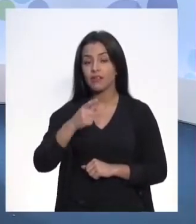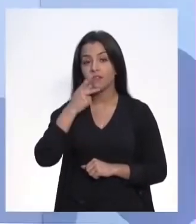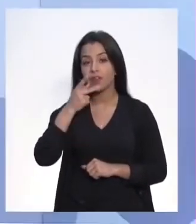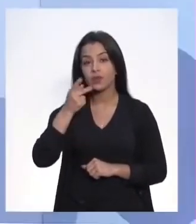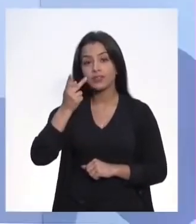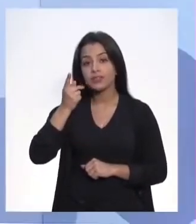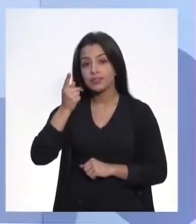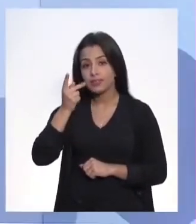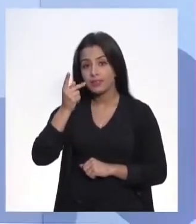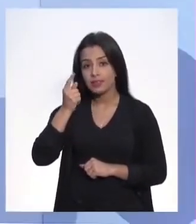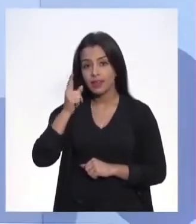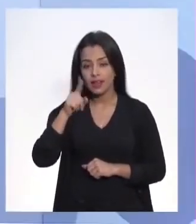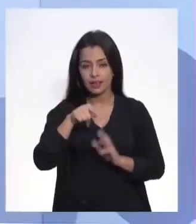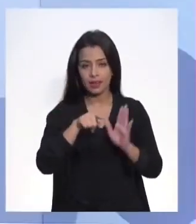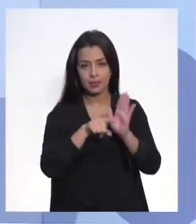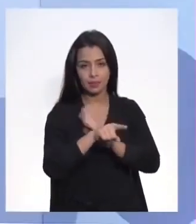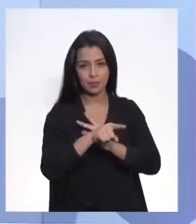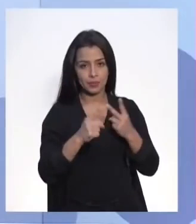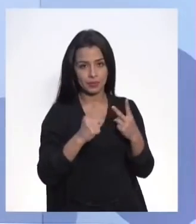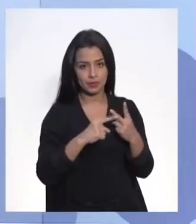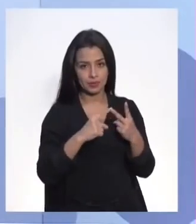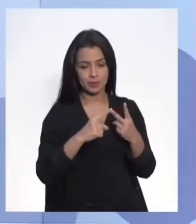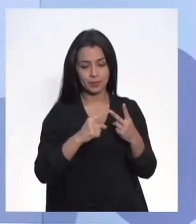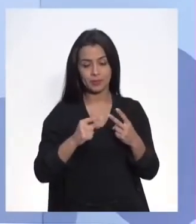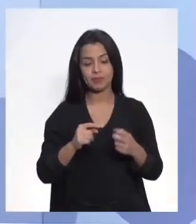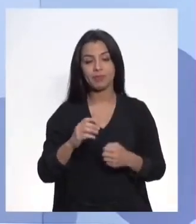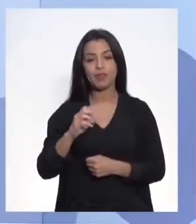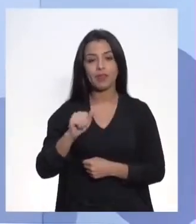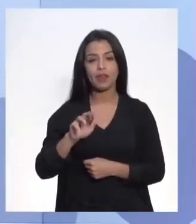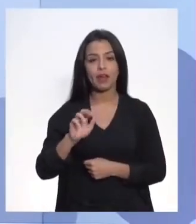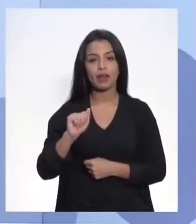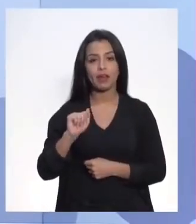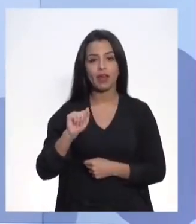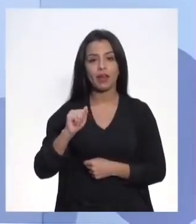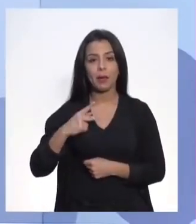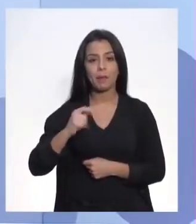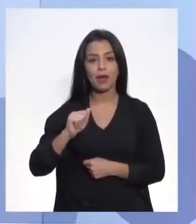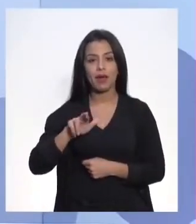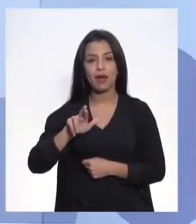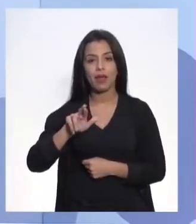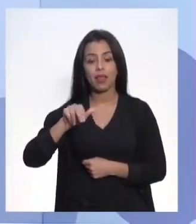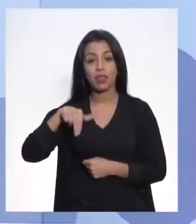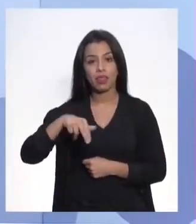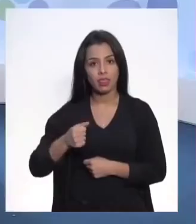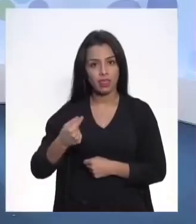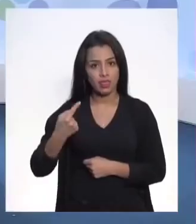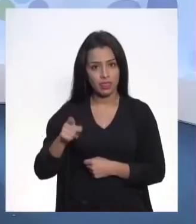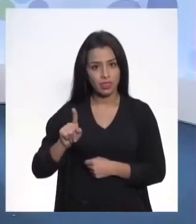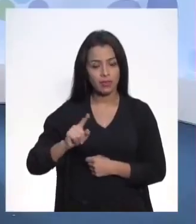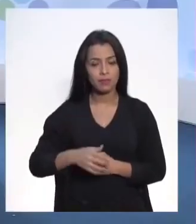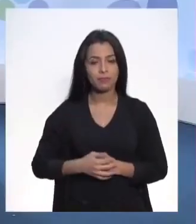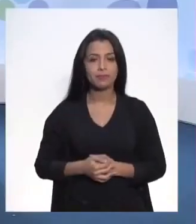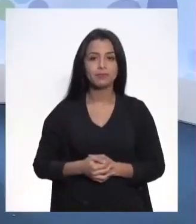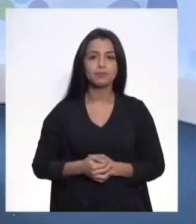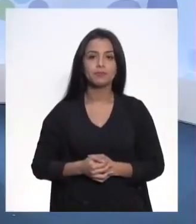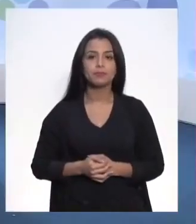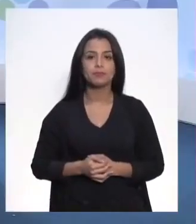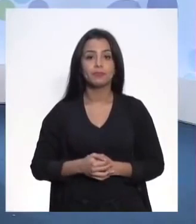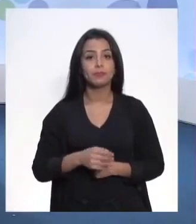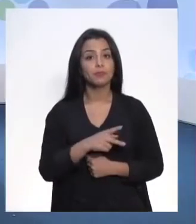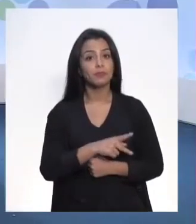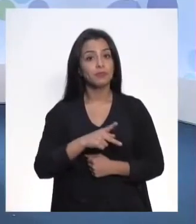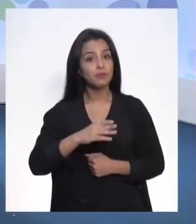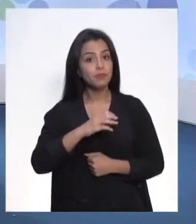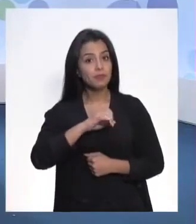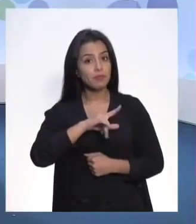Ceará, a questão 2, né? Ceará, Carapanã. A Pro Maria Celes colocou as